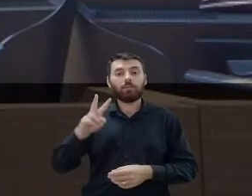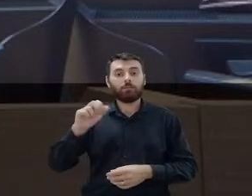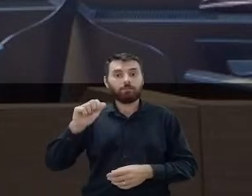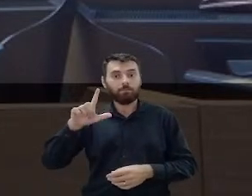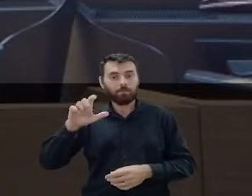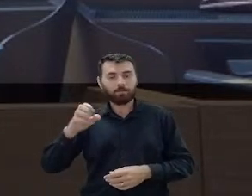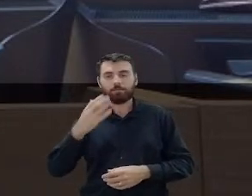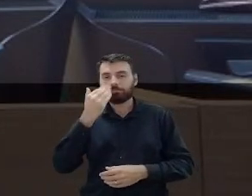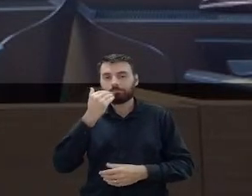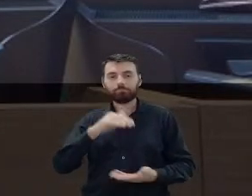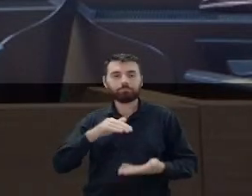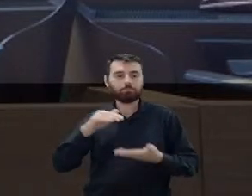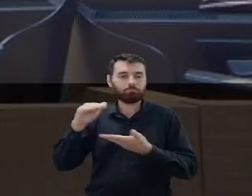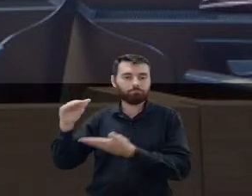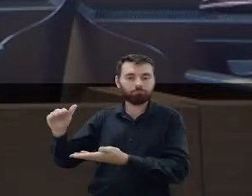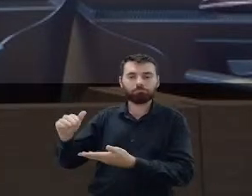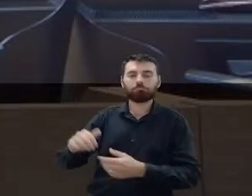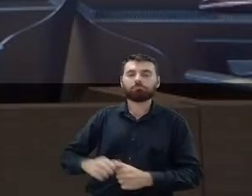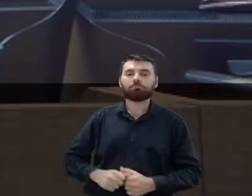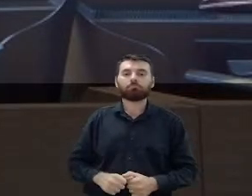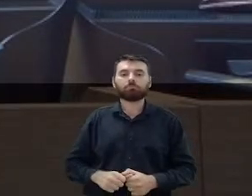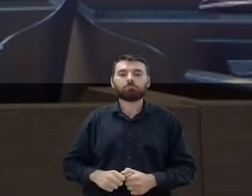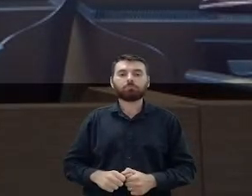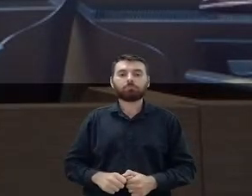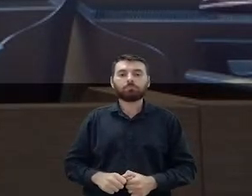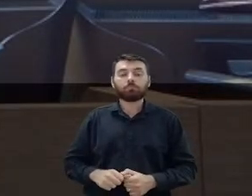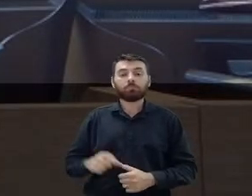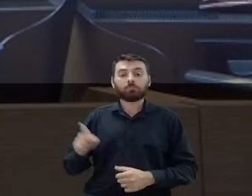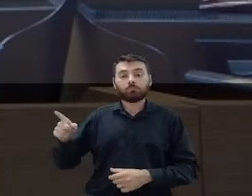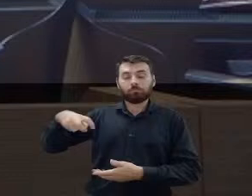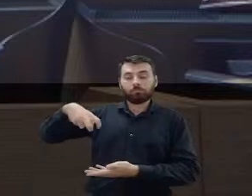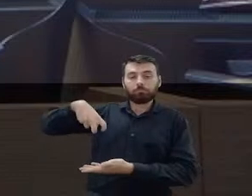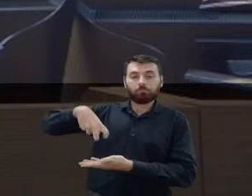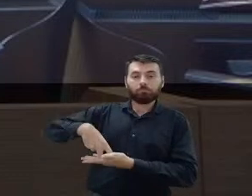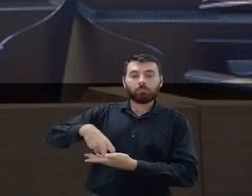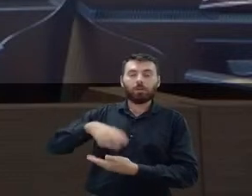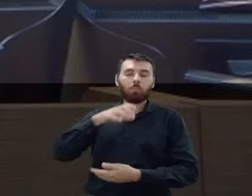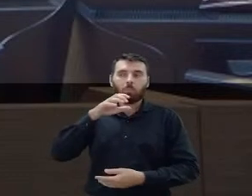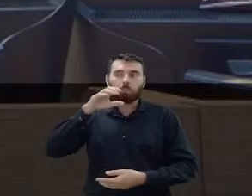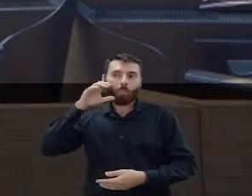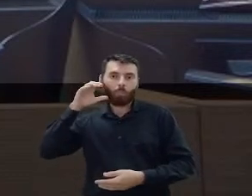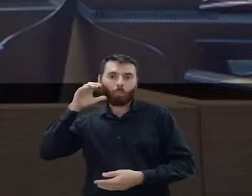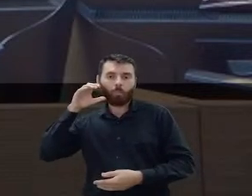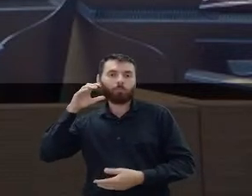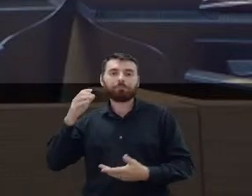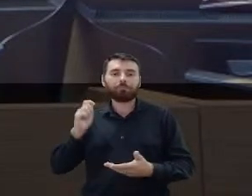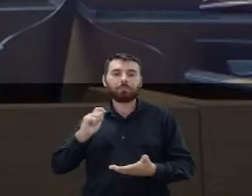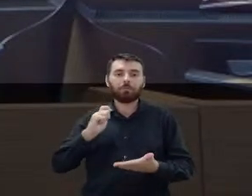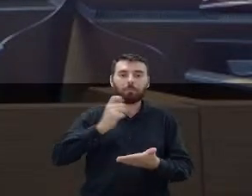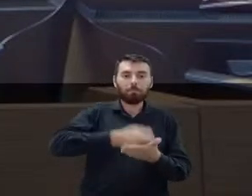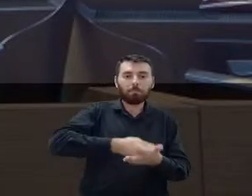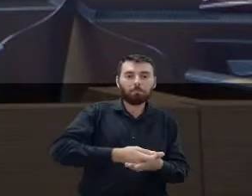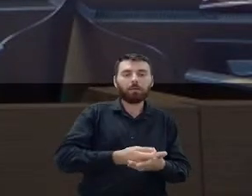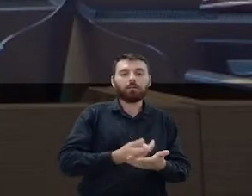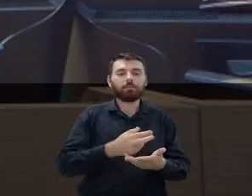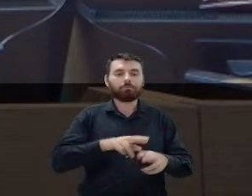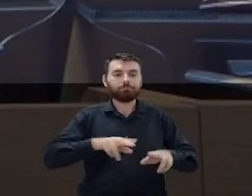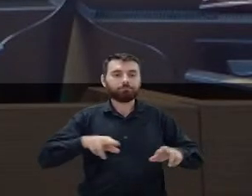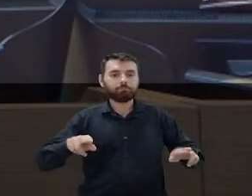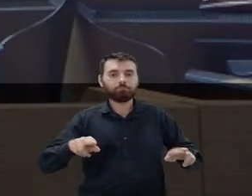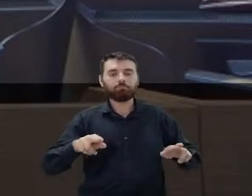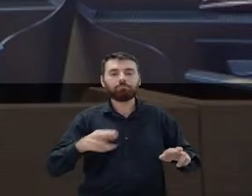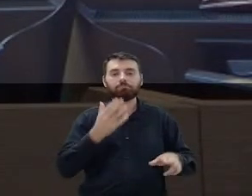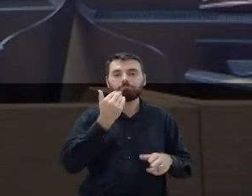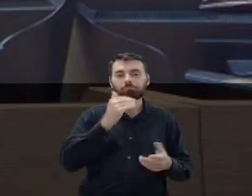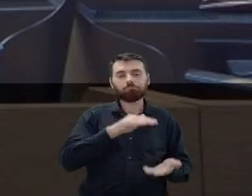autora, embargante, que a sentença omissa quanto ao pedido de condenação do réu ao pagamento de reflexo do vale alimentação e